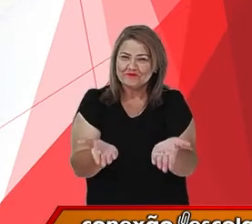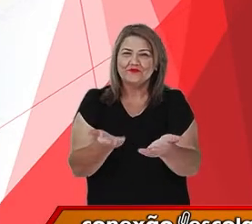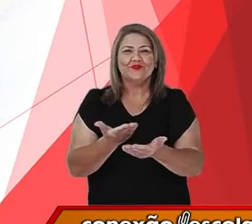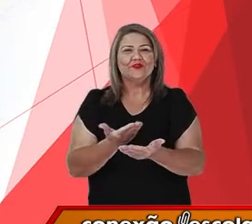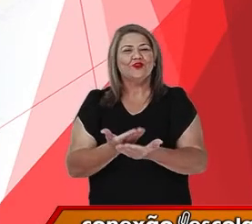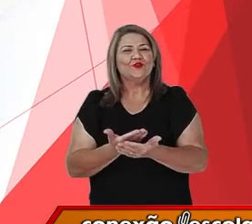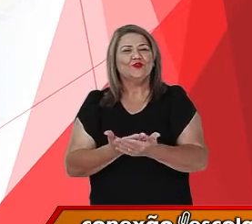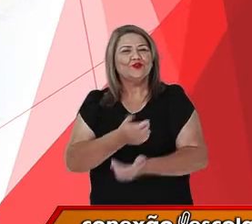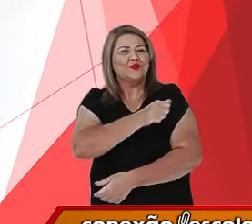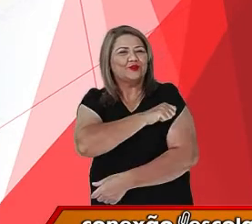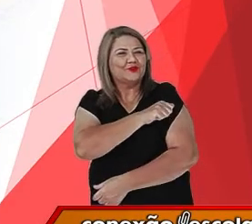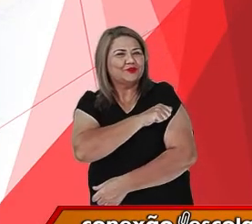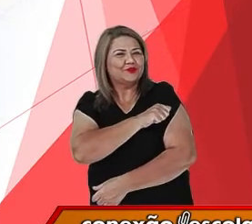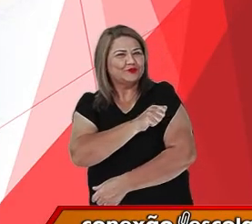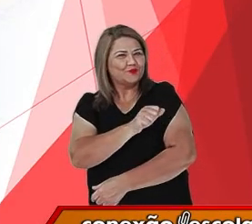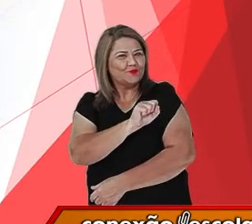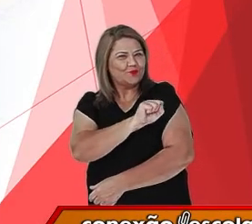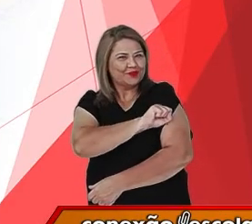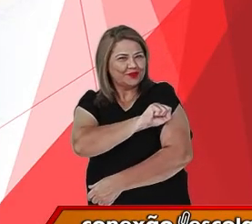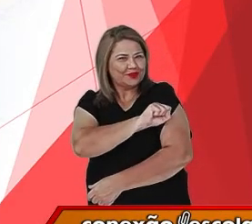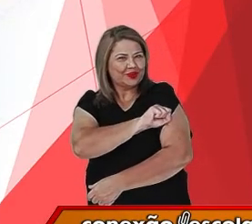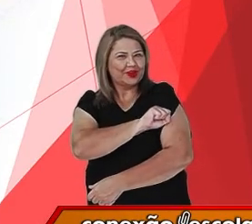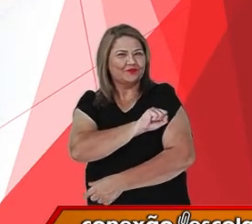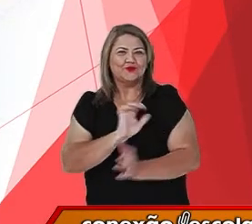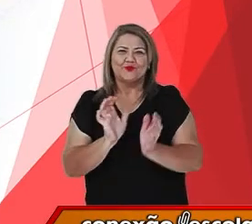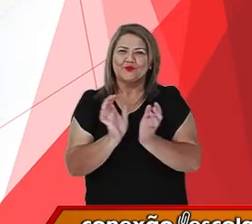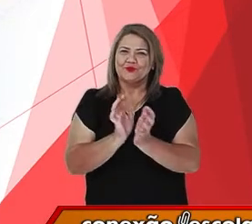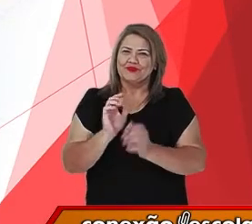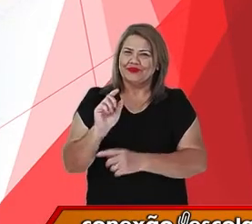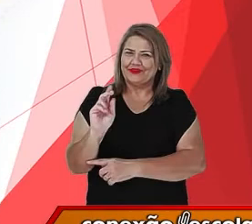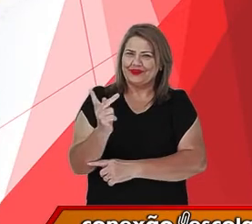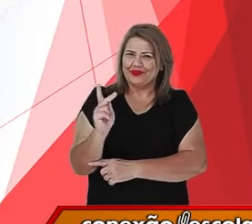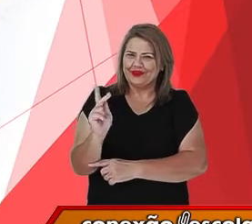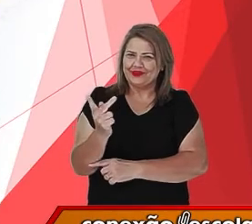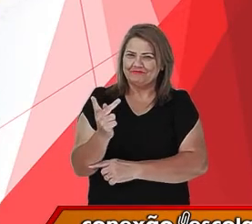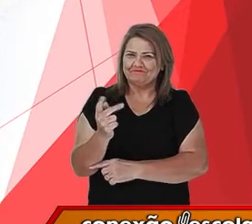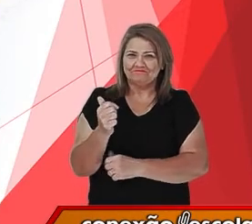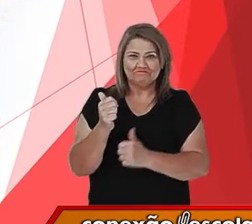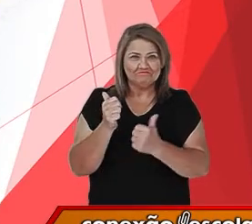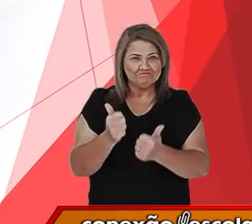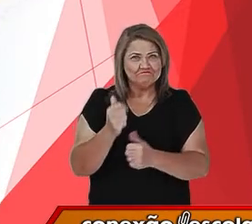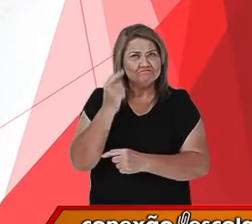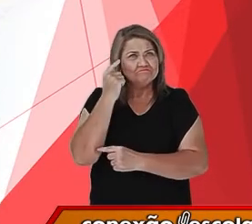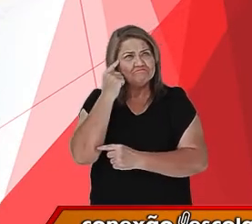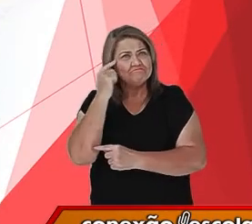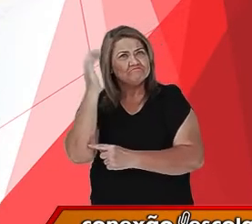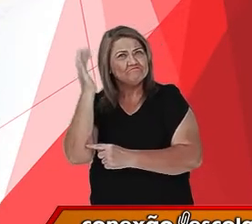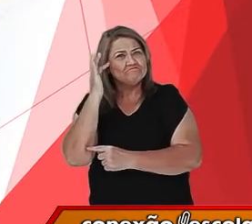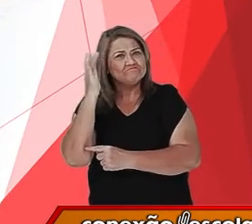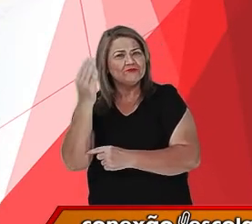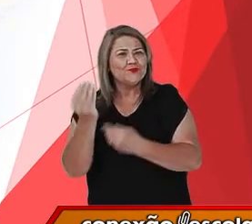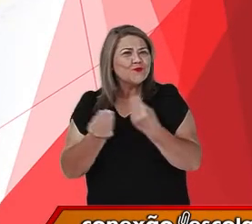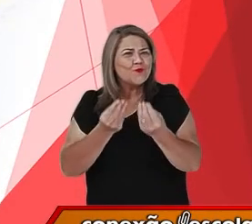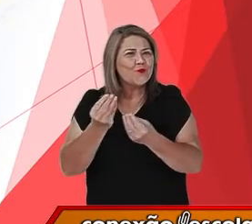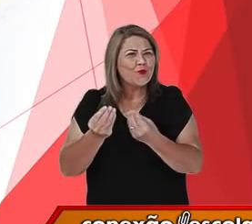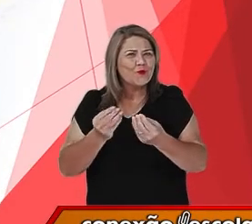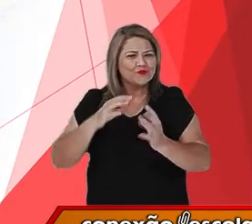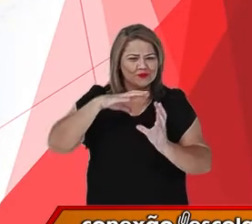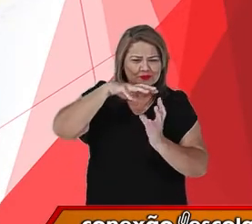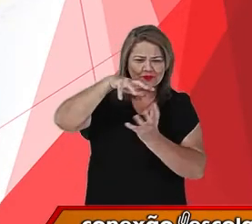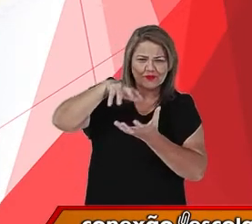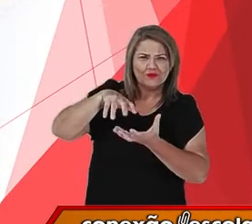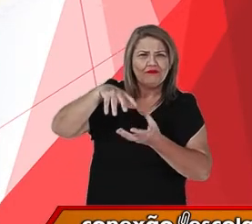8º ano, agrupamento H. E aí, você tem ideia do que sejam continentes,